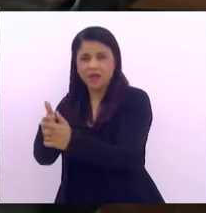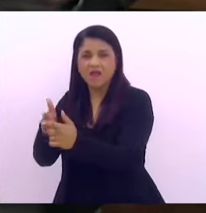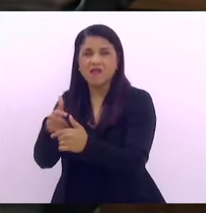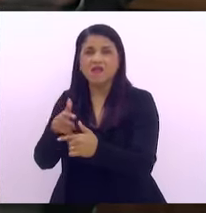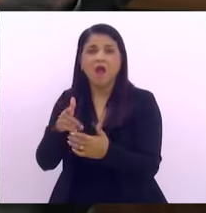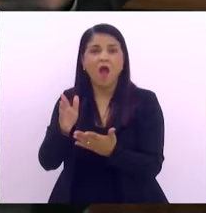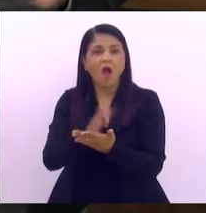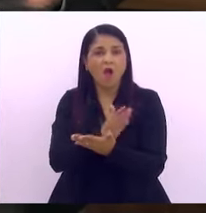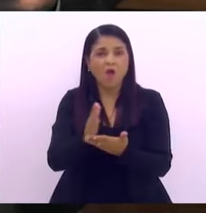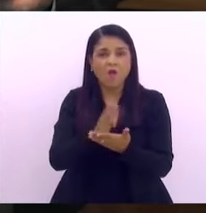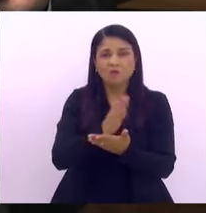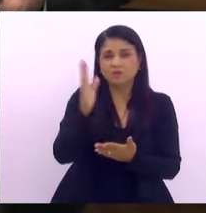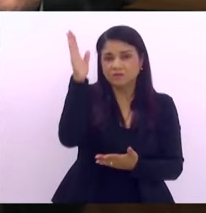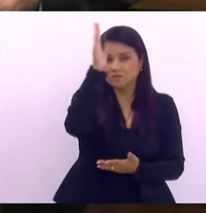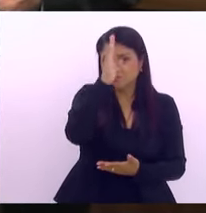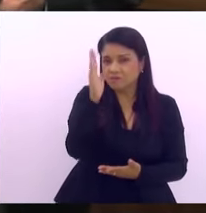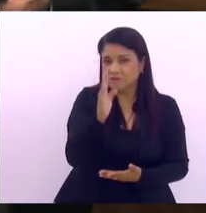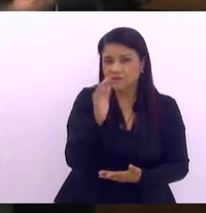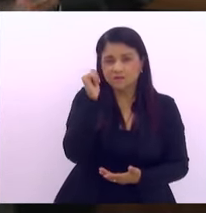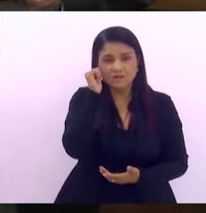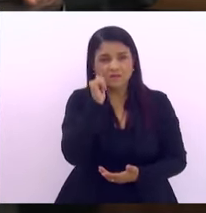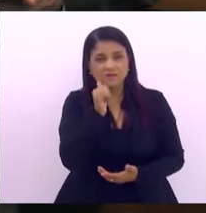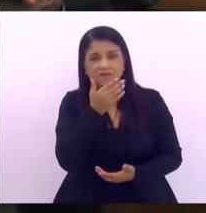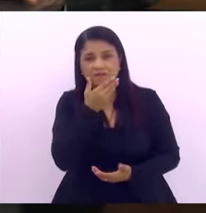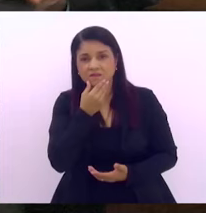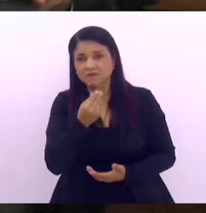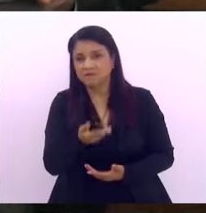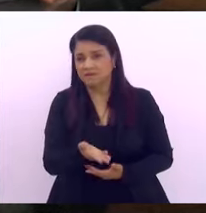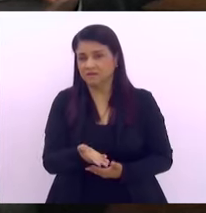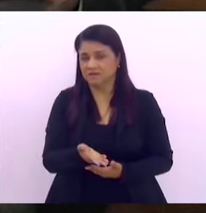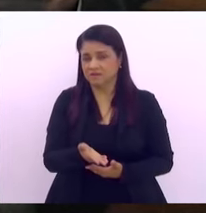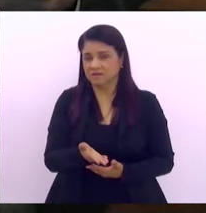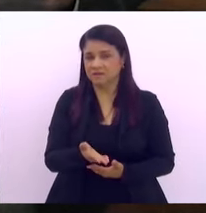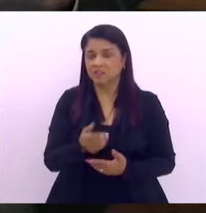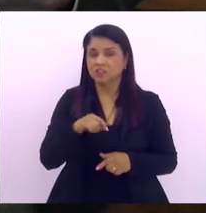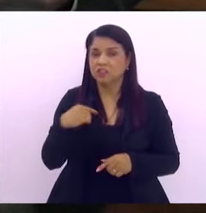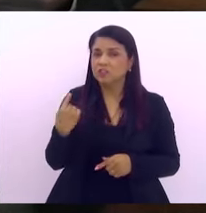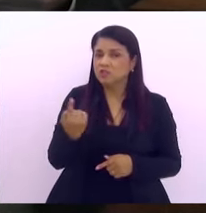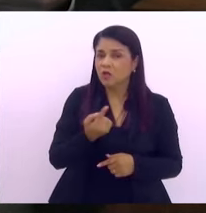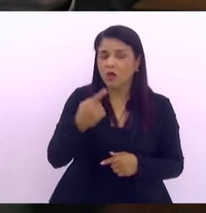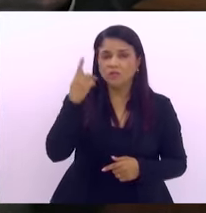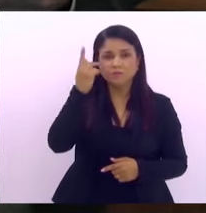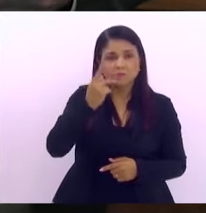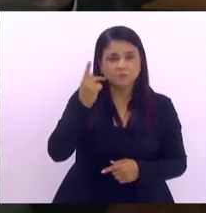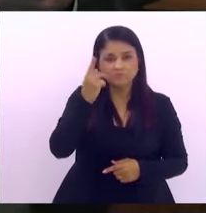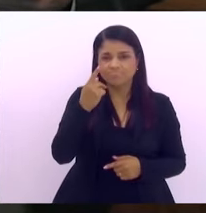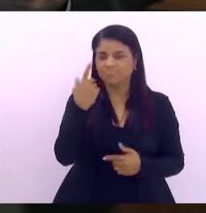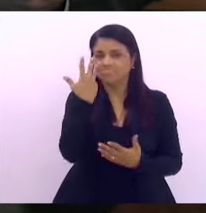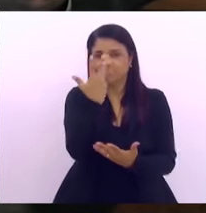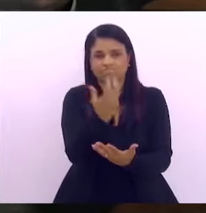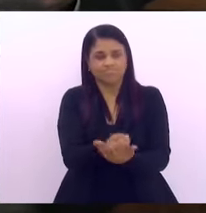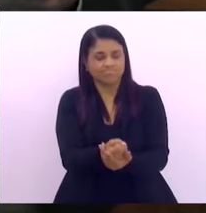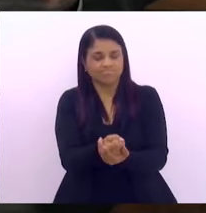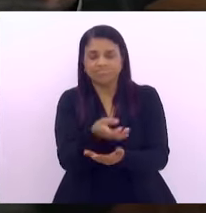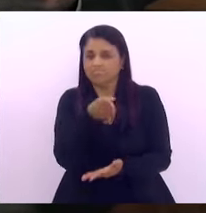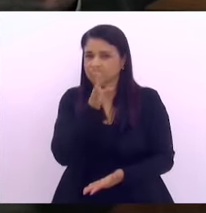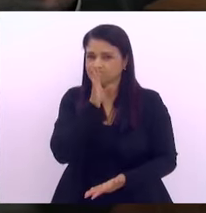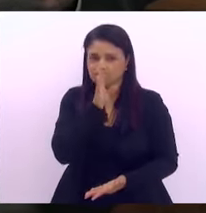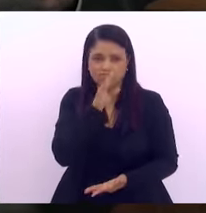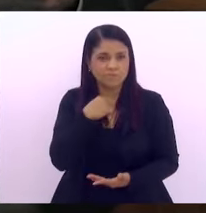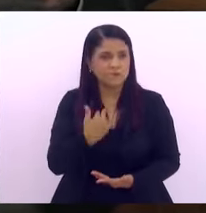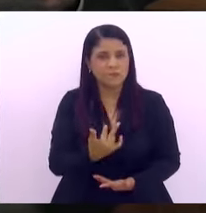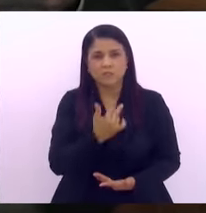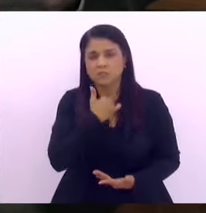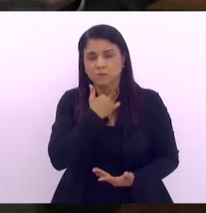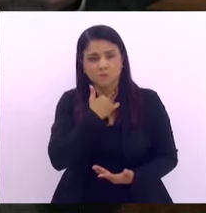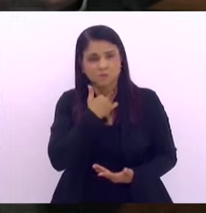quais brasileiros e brasileiras. Acho que nós do parlamento não podemos nos calar e não